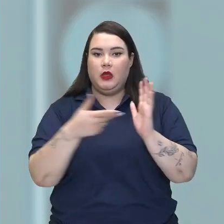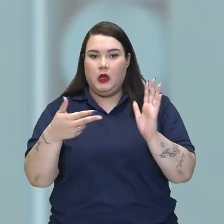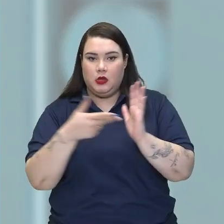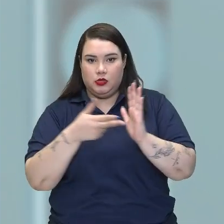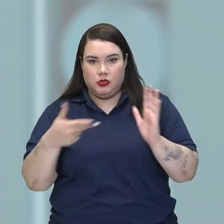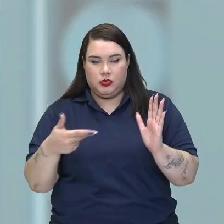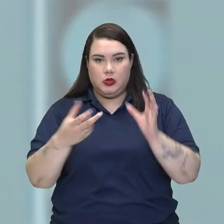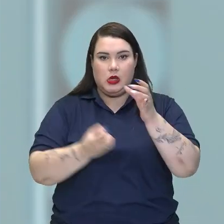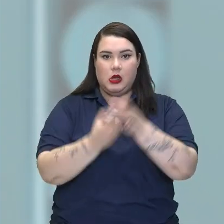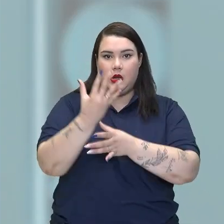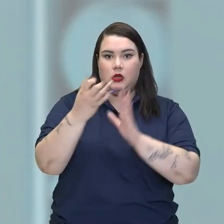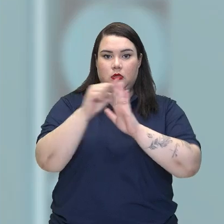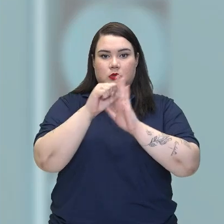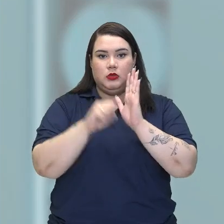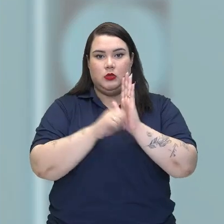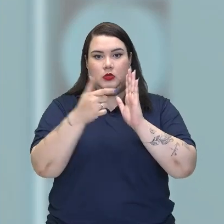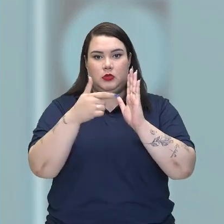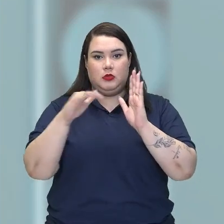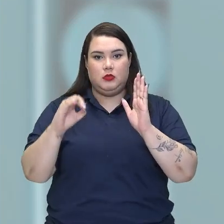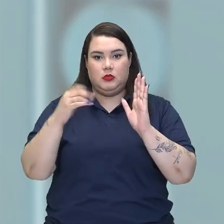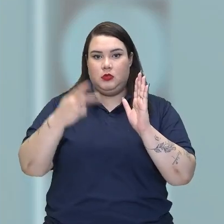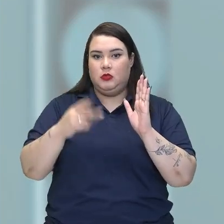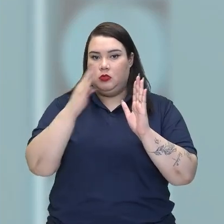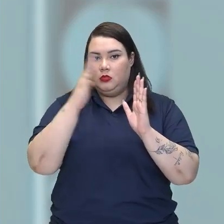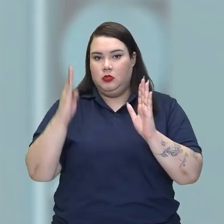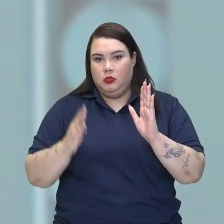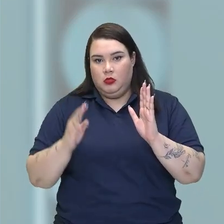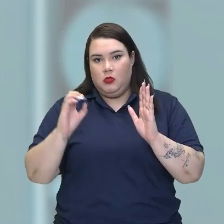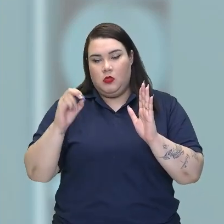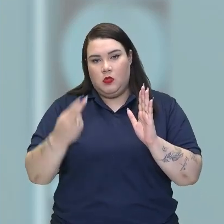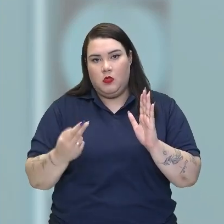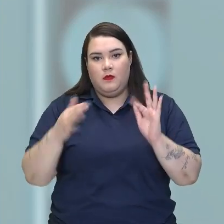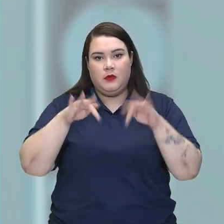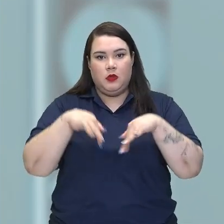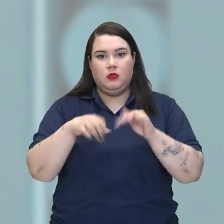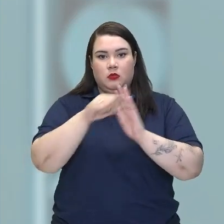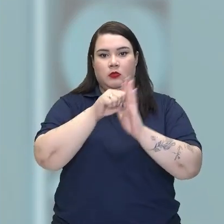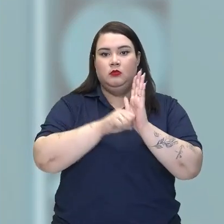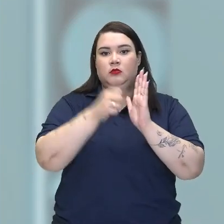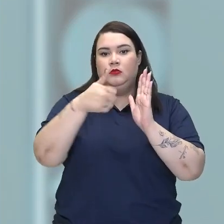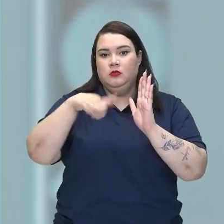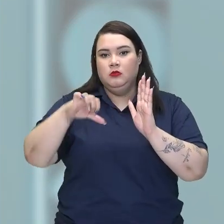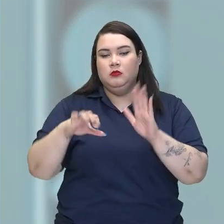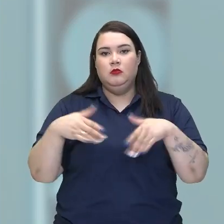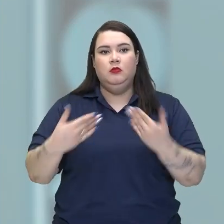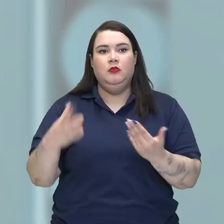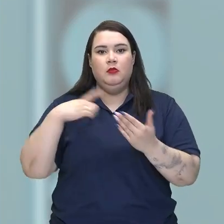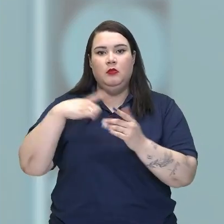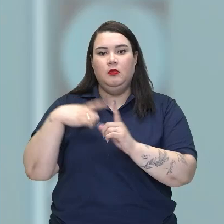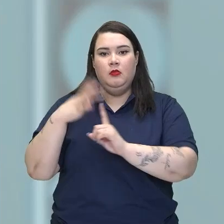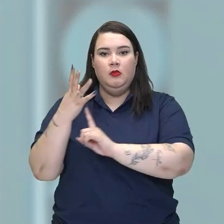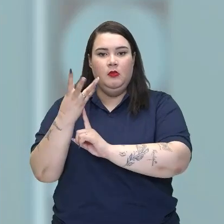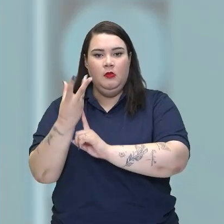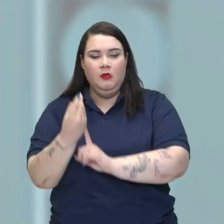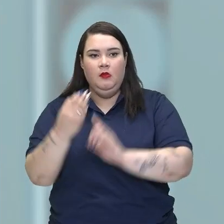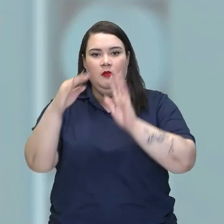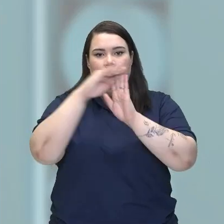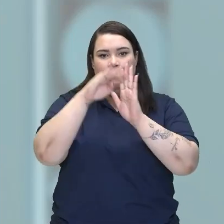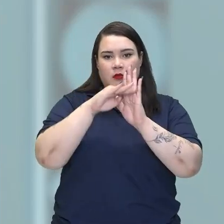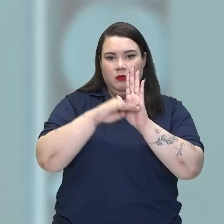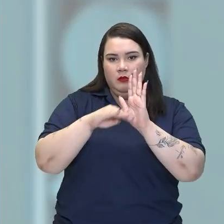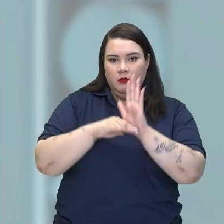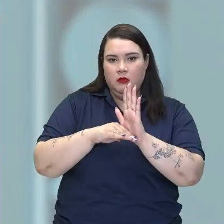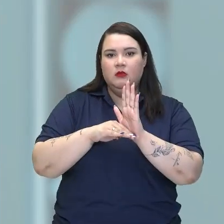no século XX no Brasil, ou no final do século XIX. Então existia uma arte, existiam padrões, existiam coisas